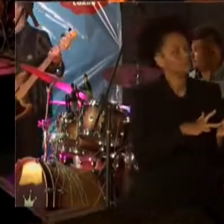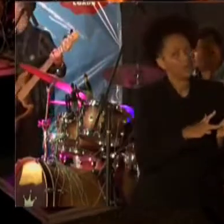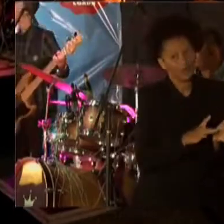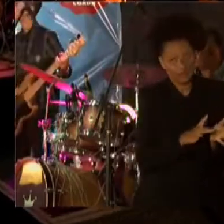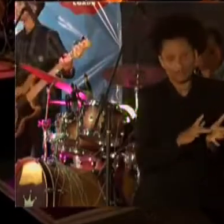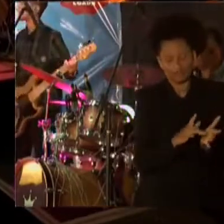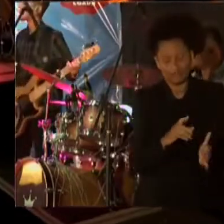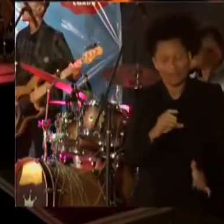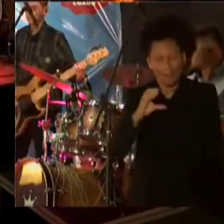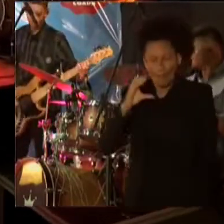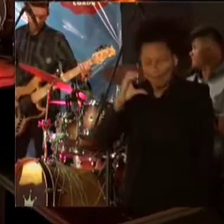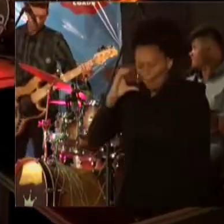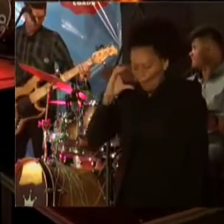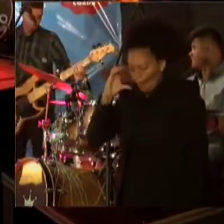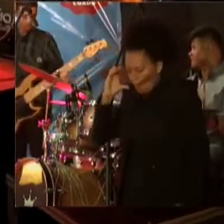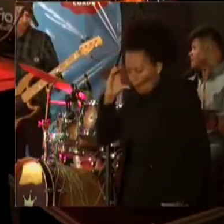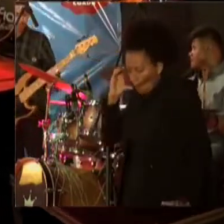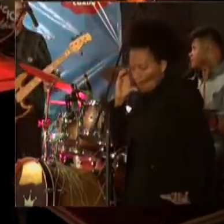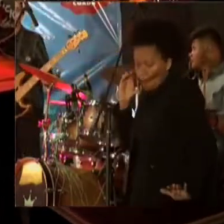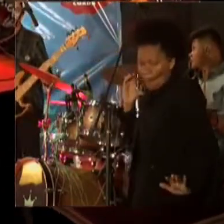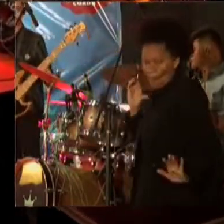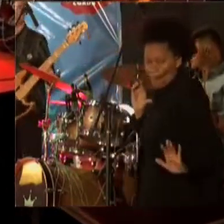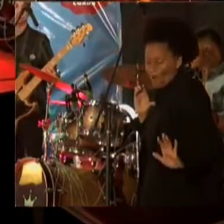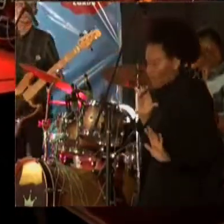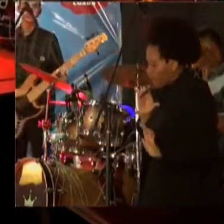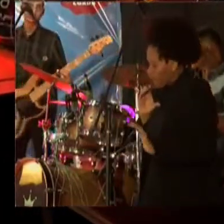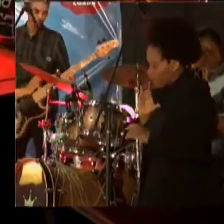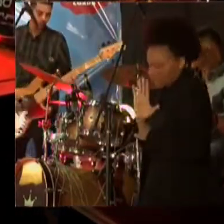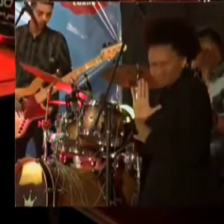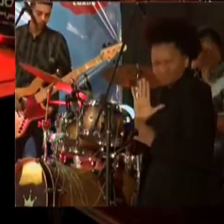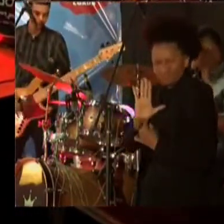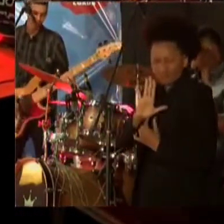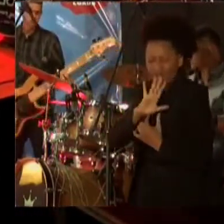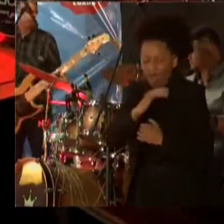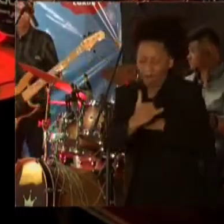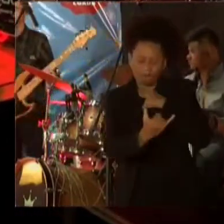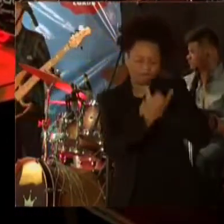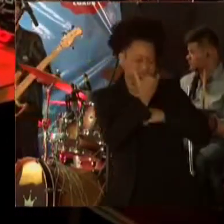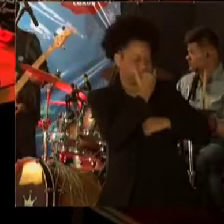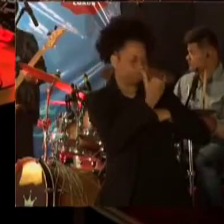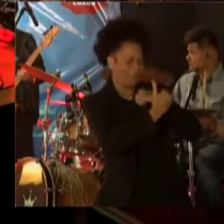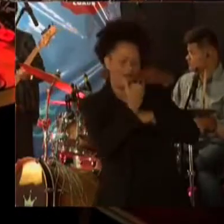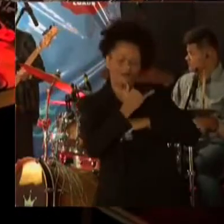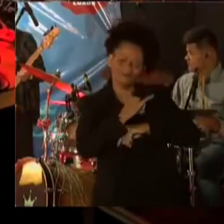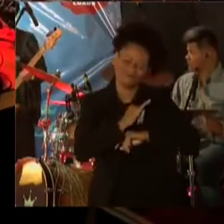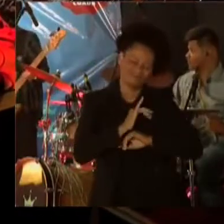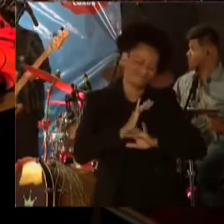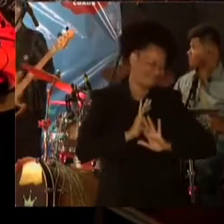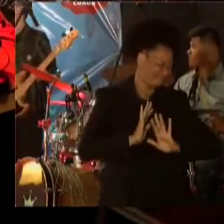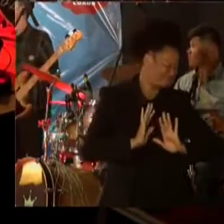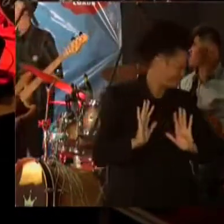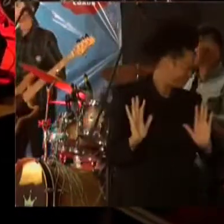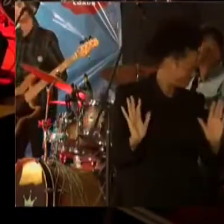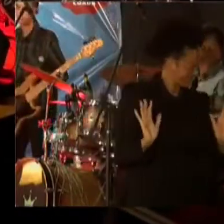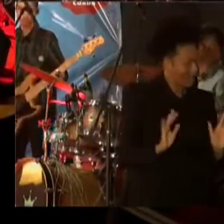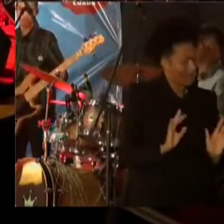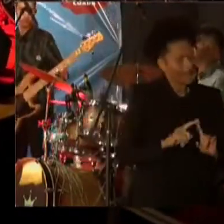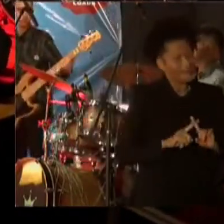até omitir, não revelar decepções que a gente tem.